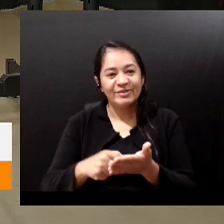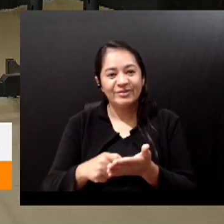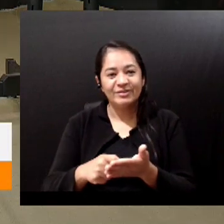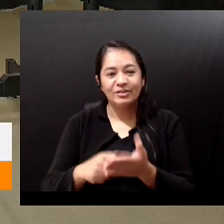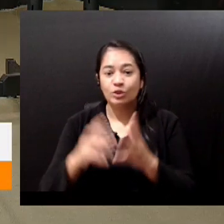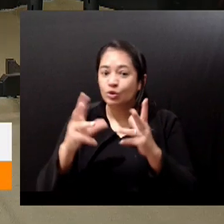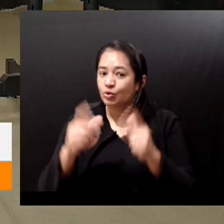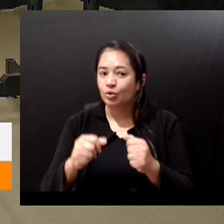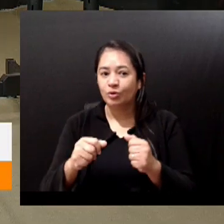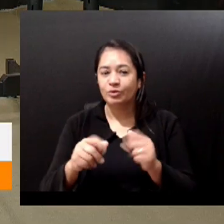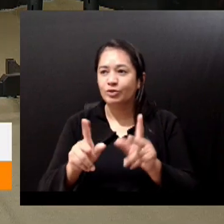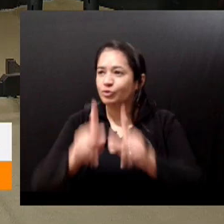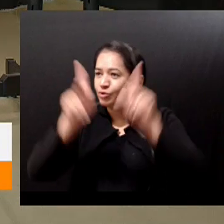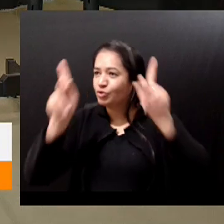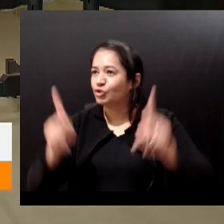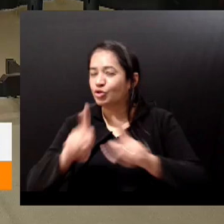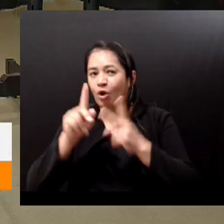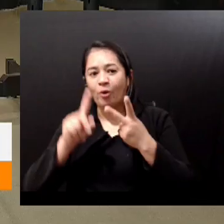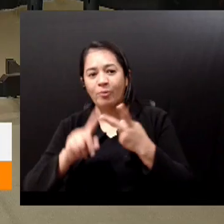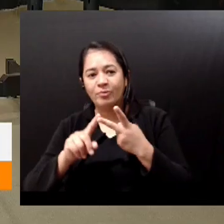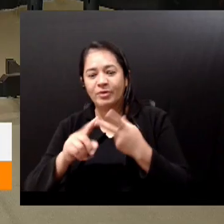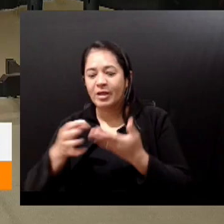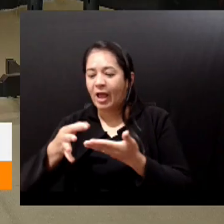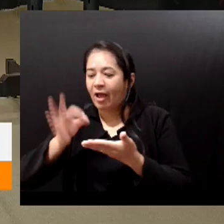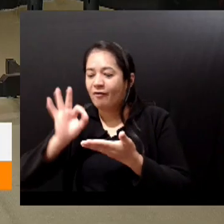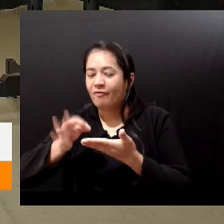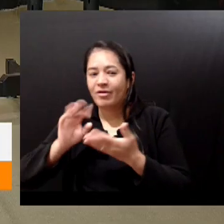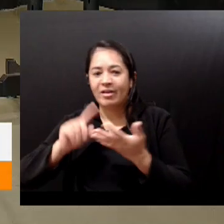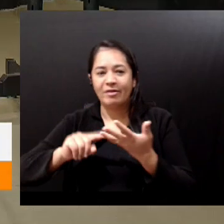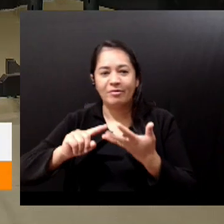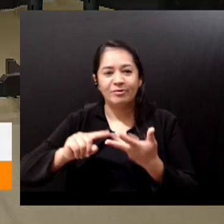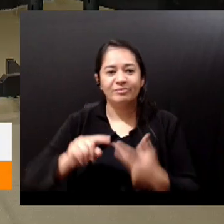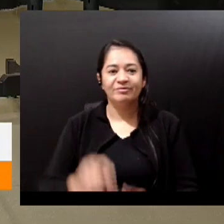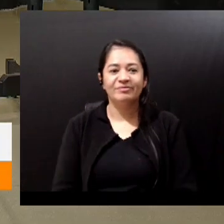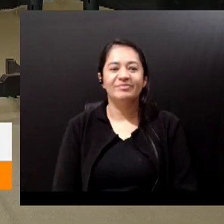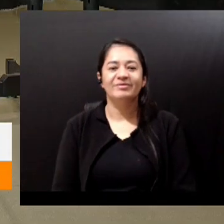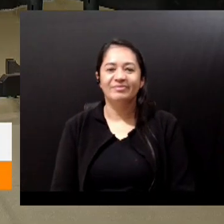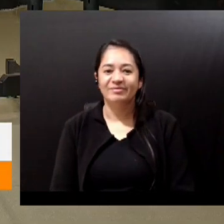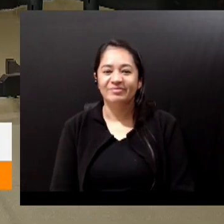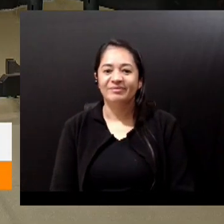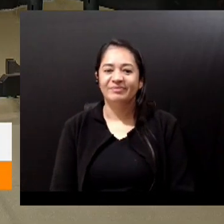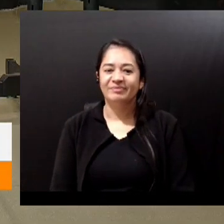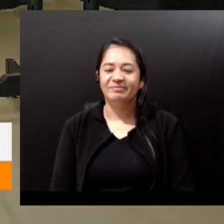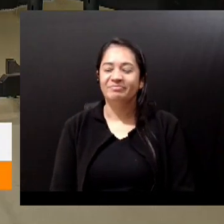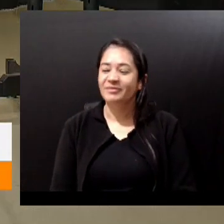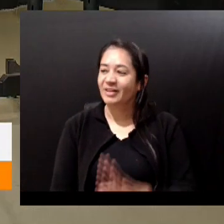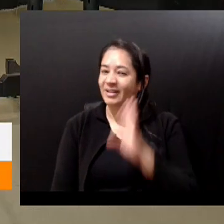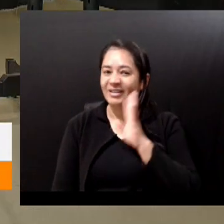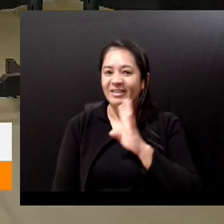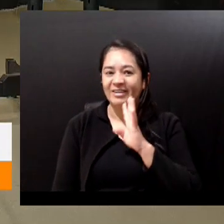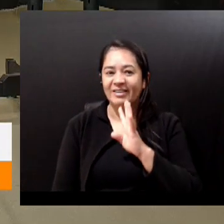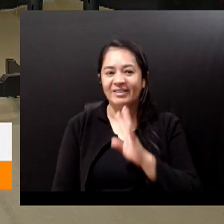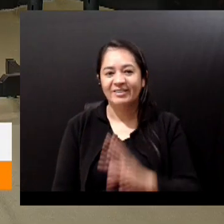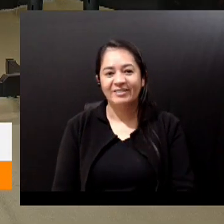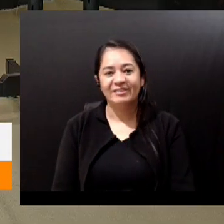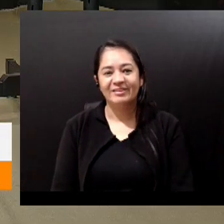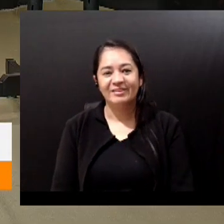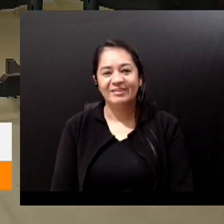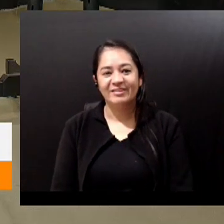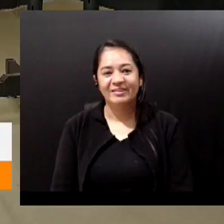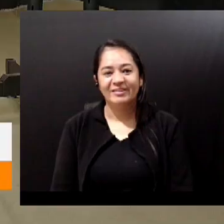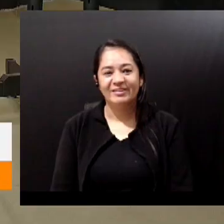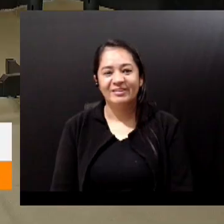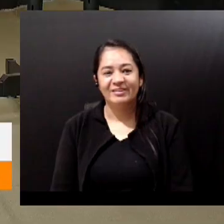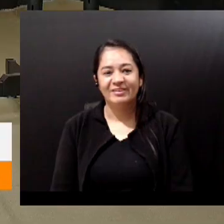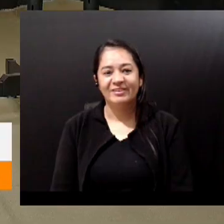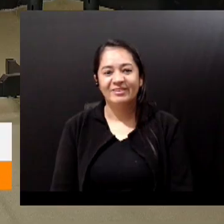shopping, cafeteria. Boa! Legal, valeu. Muito obrigada. Pode falar, Samara. Não, só aproveitar para deixar também minha rede social.